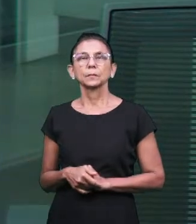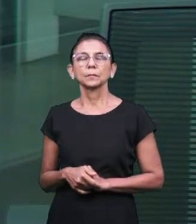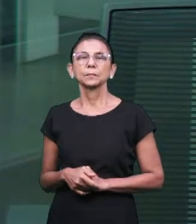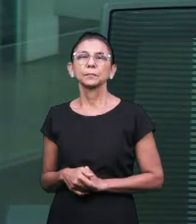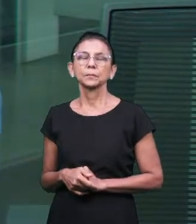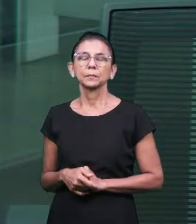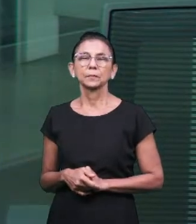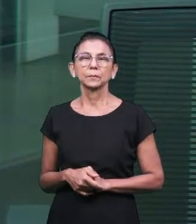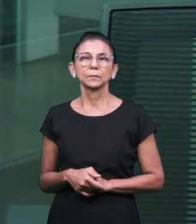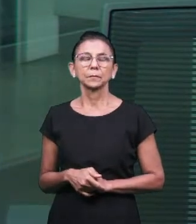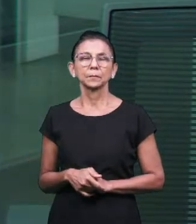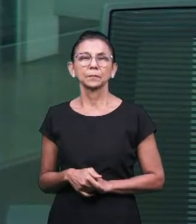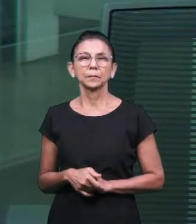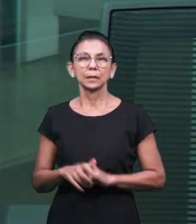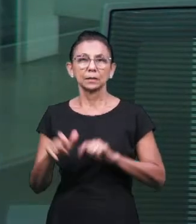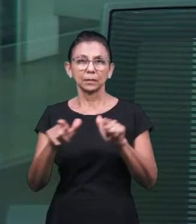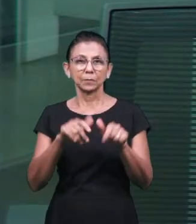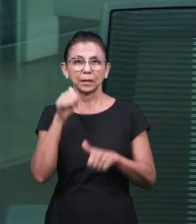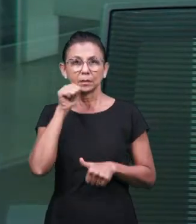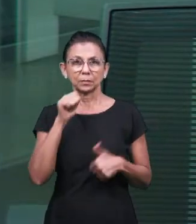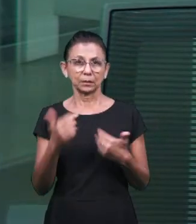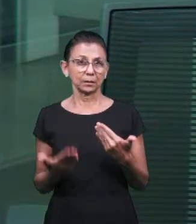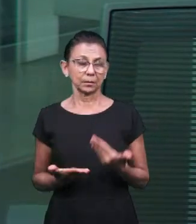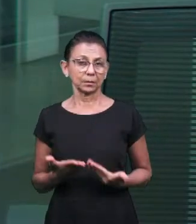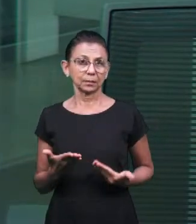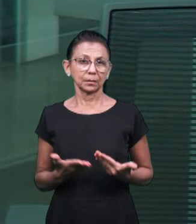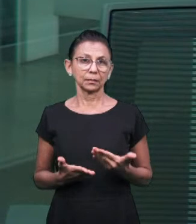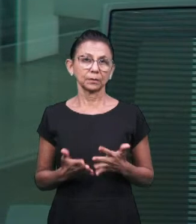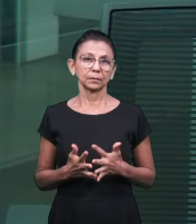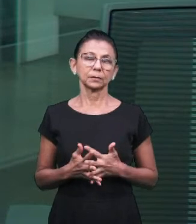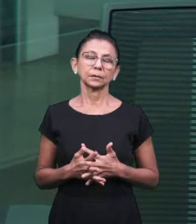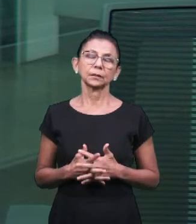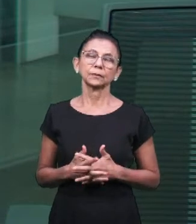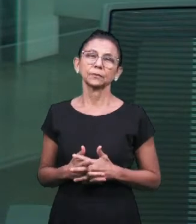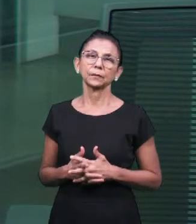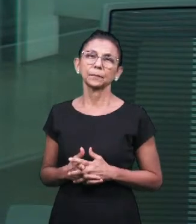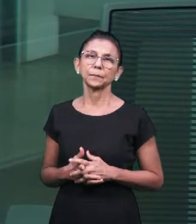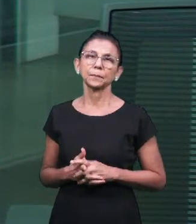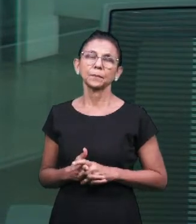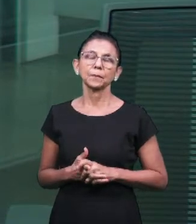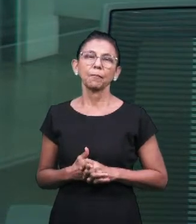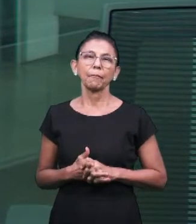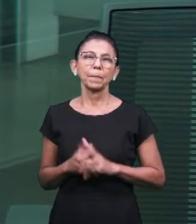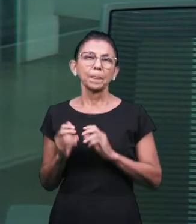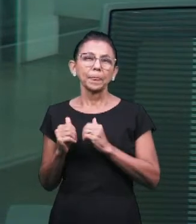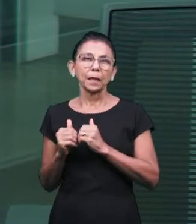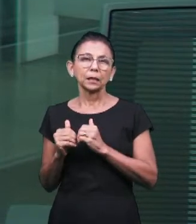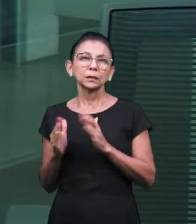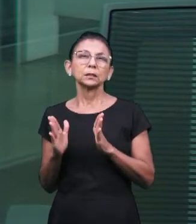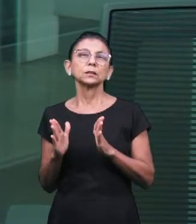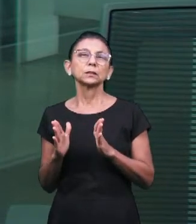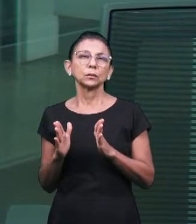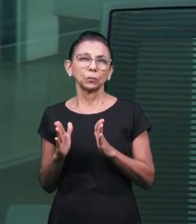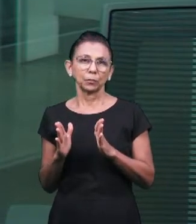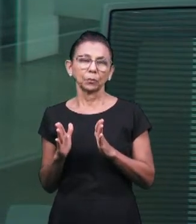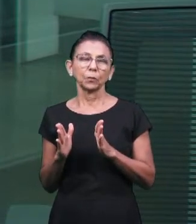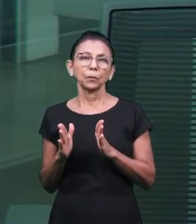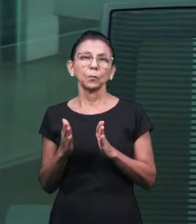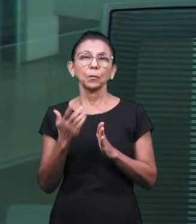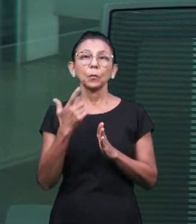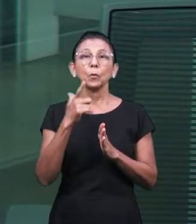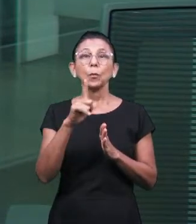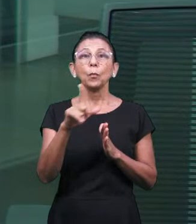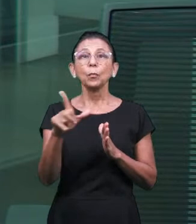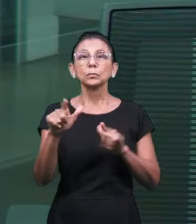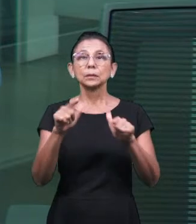desse trabalho de senhoras, esse trabalho de senhoras serviu como embrião para os demais trabalhos dentro